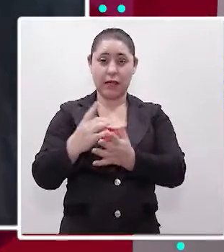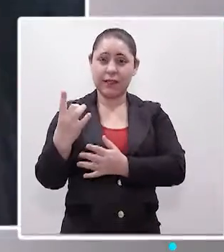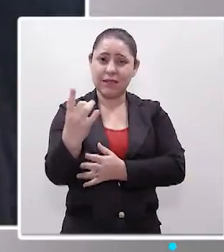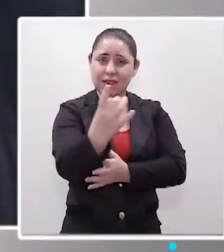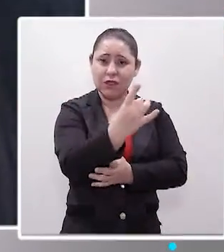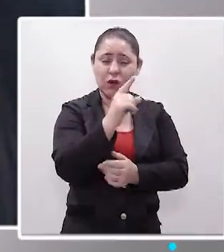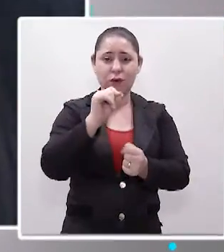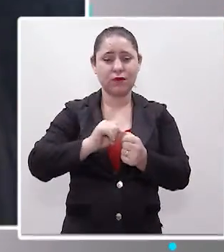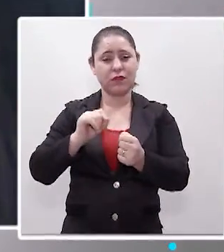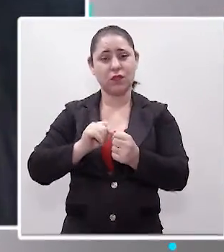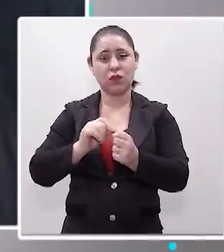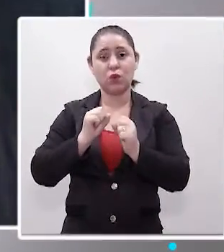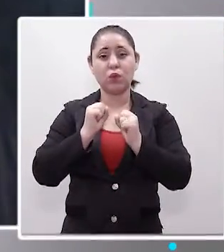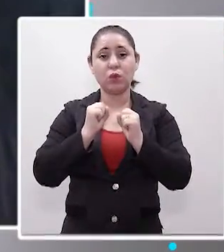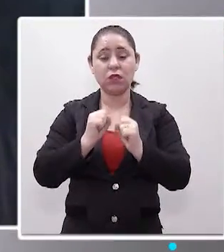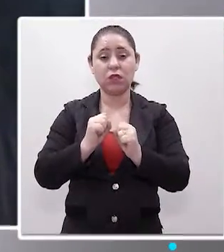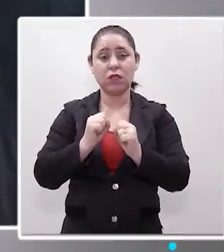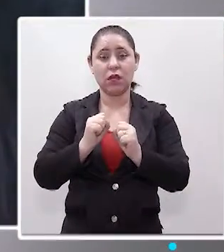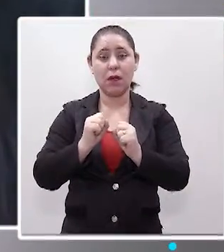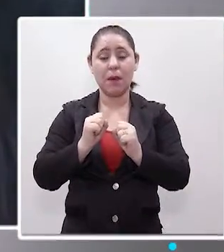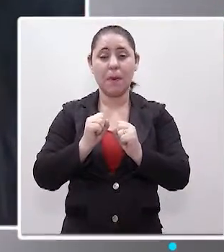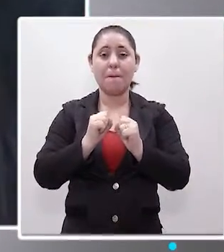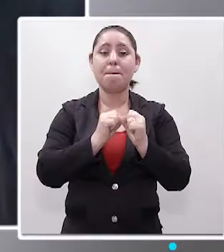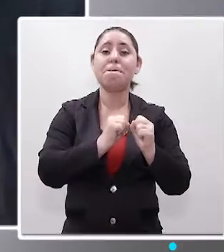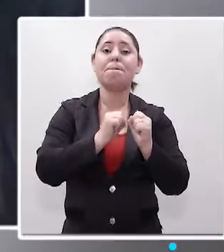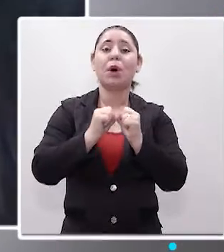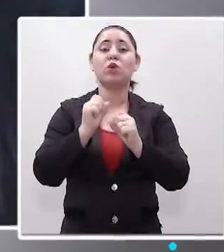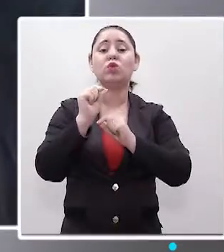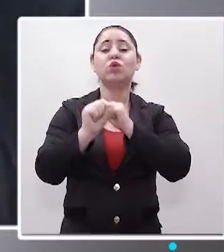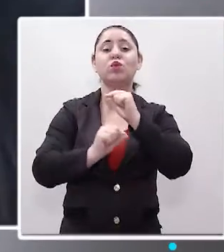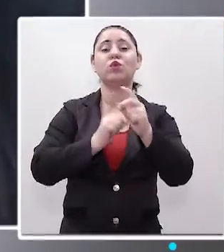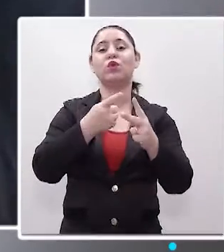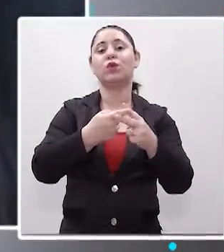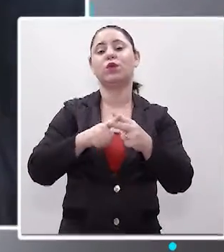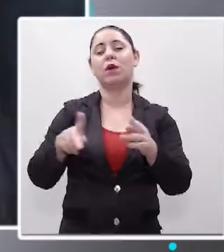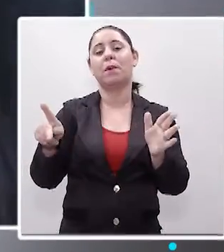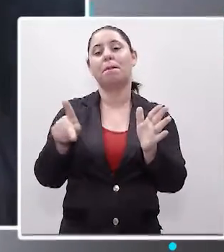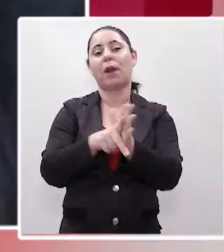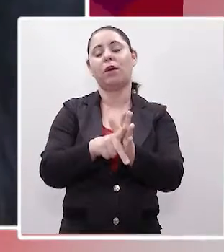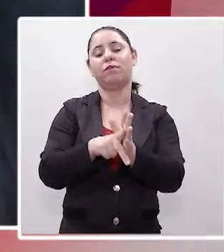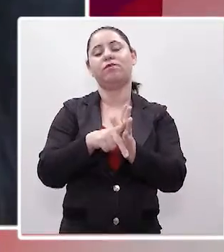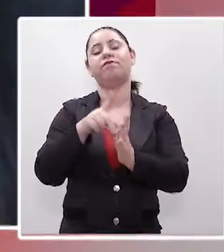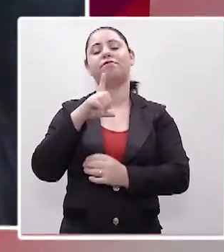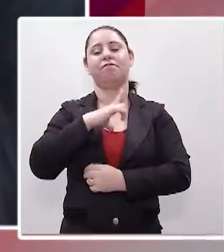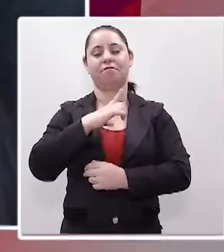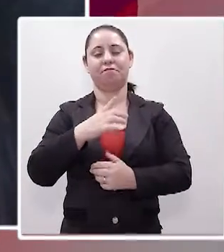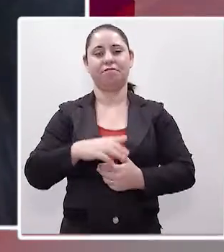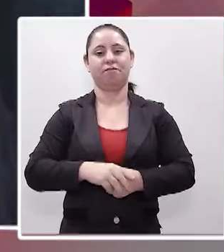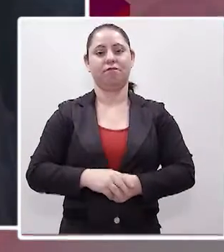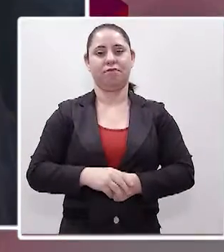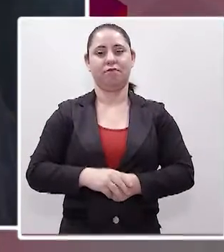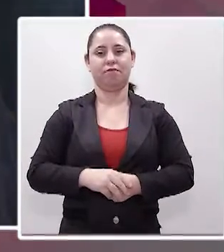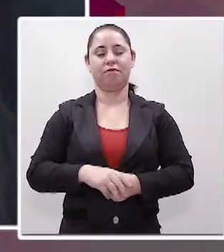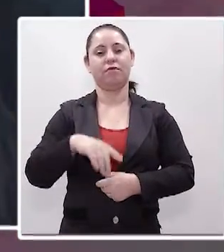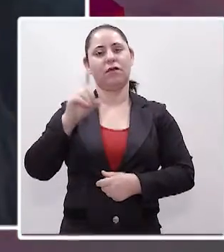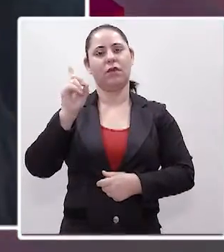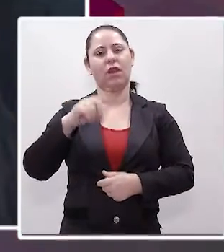mas, de fato, cada um fez o que foi possível com as ferramentas que tinham, né?